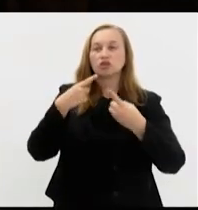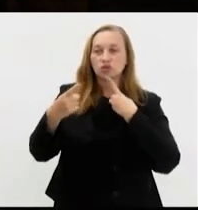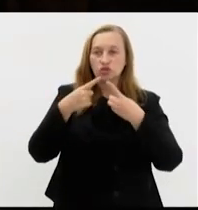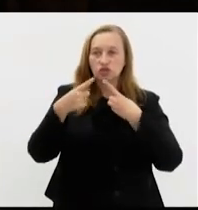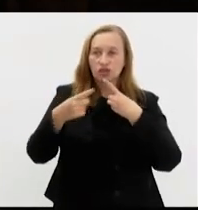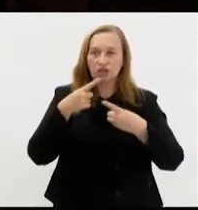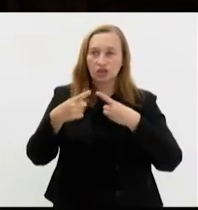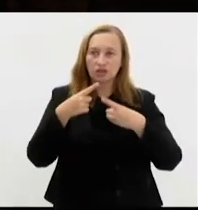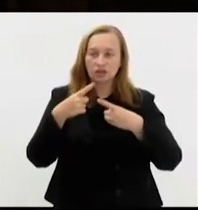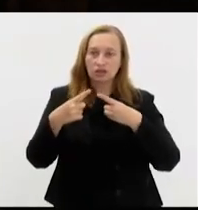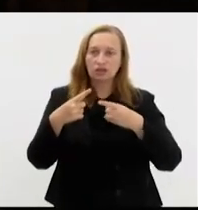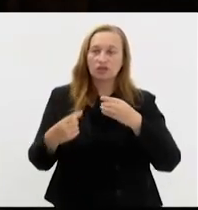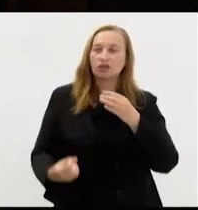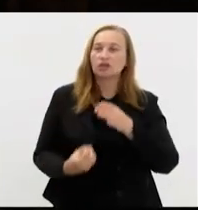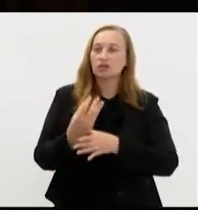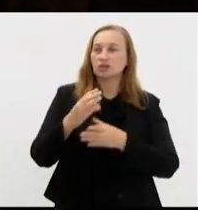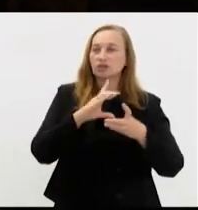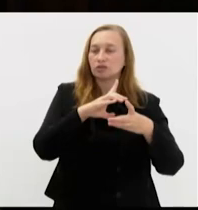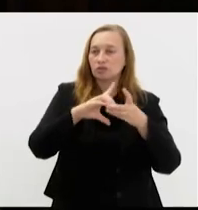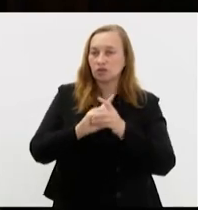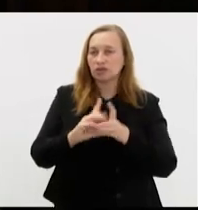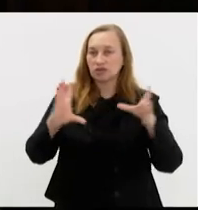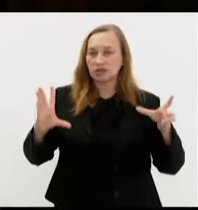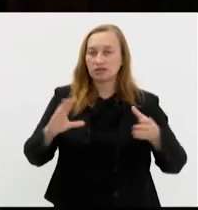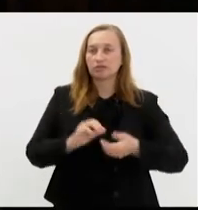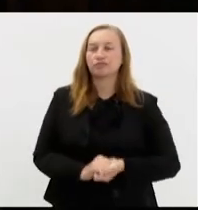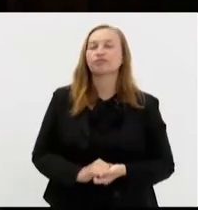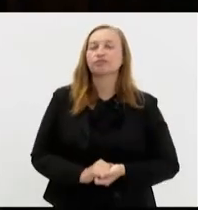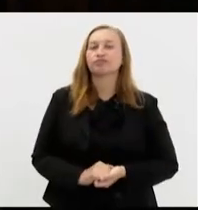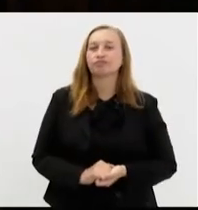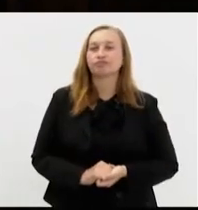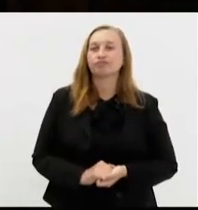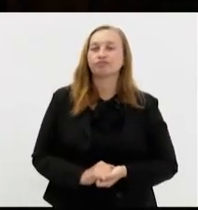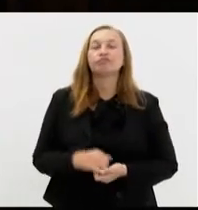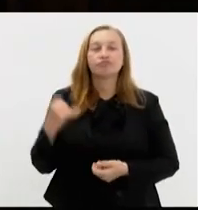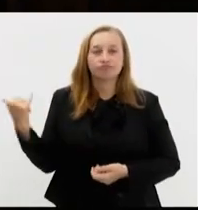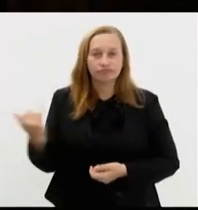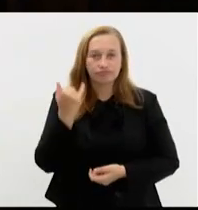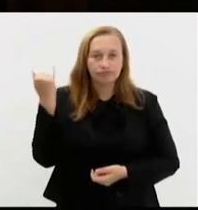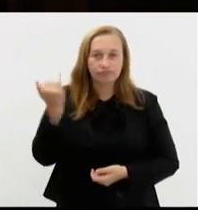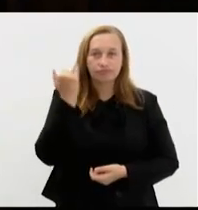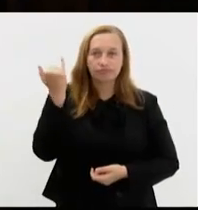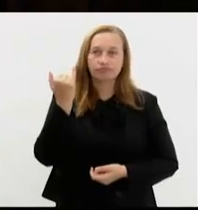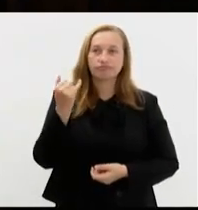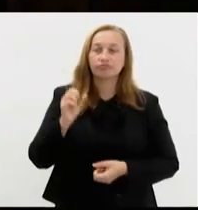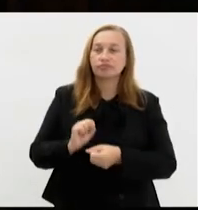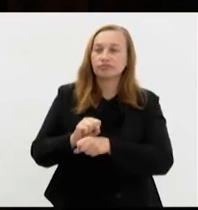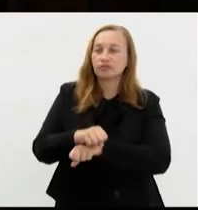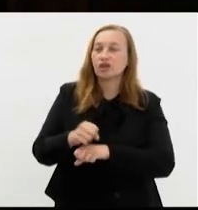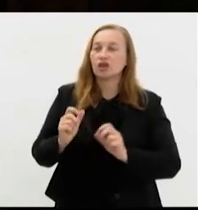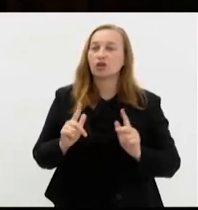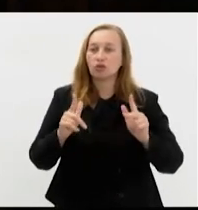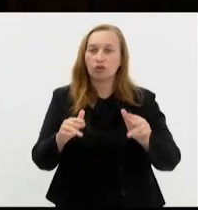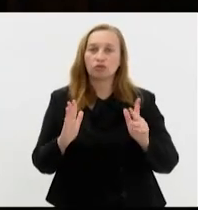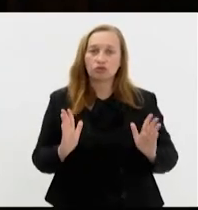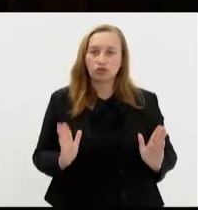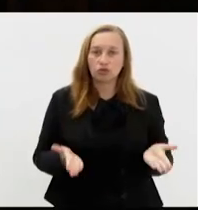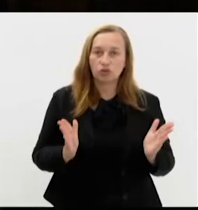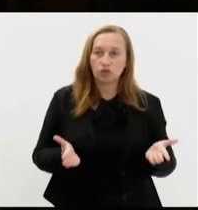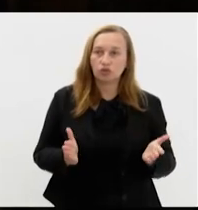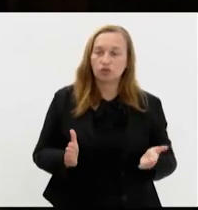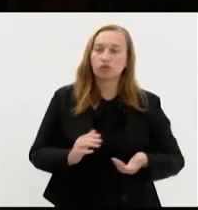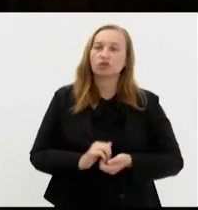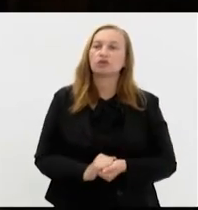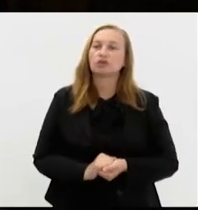construção da Democracia por meio do diálogo e é importante um seminário como esse porque é por meio desse